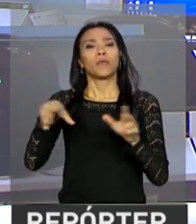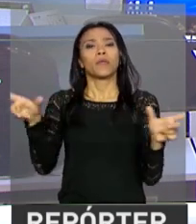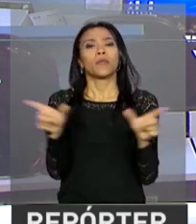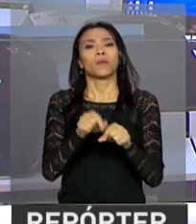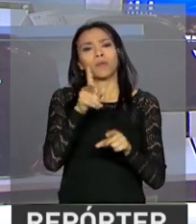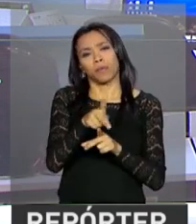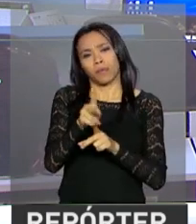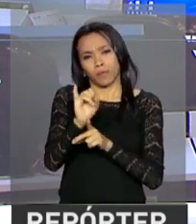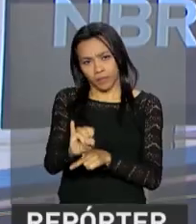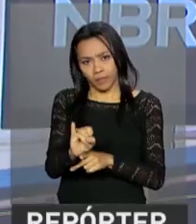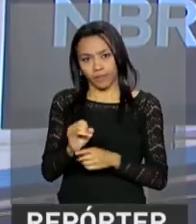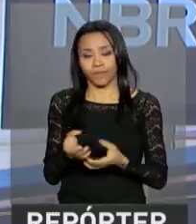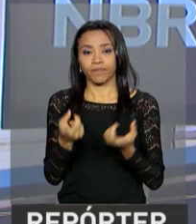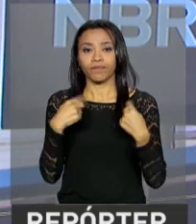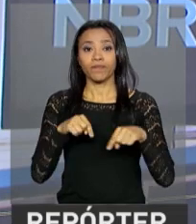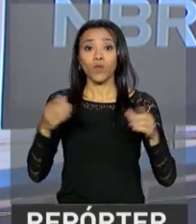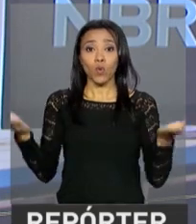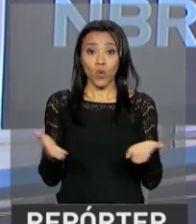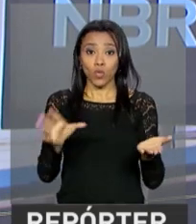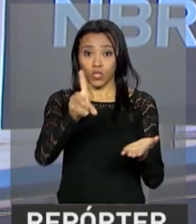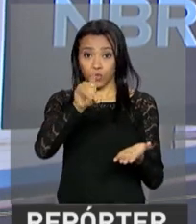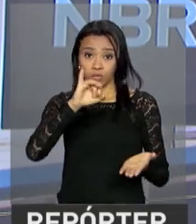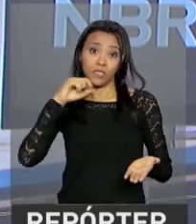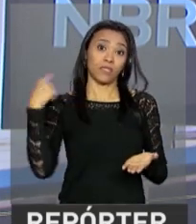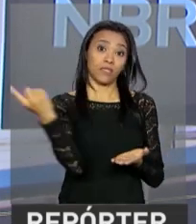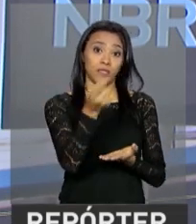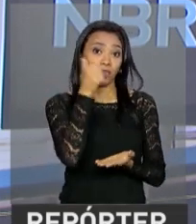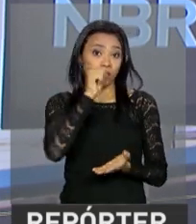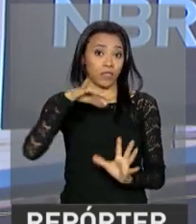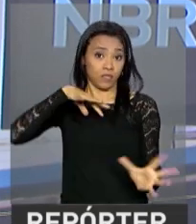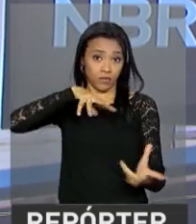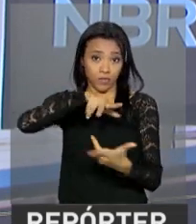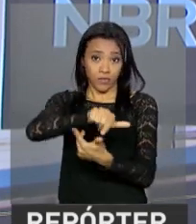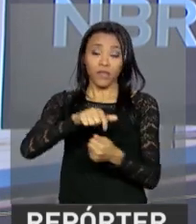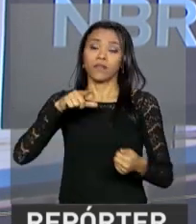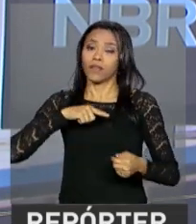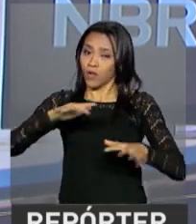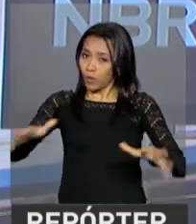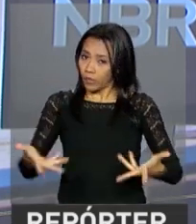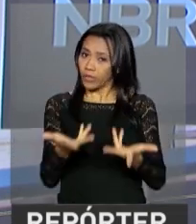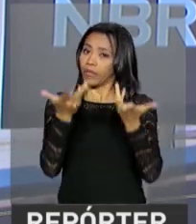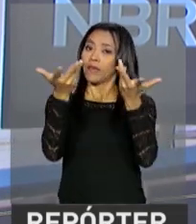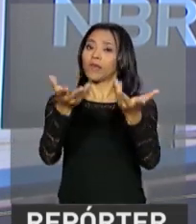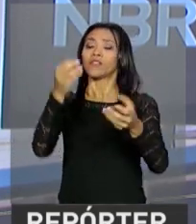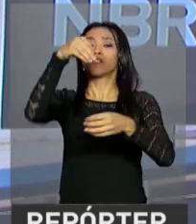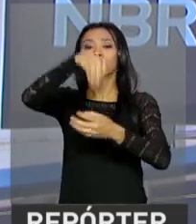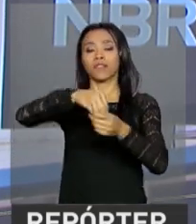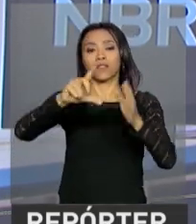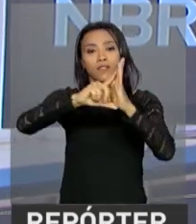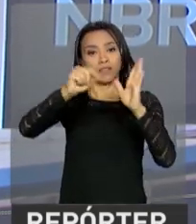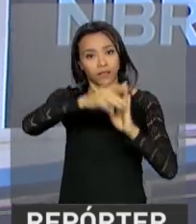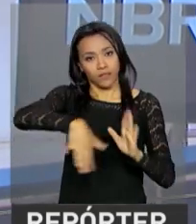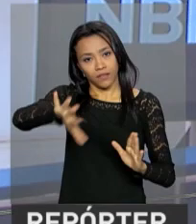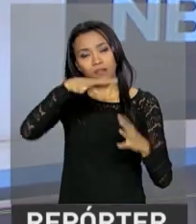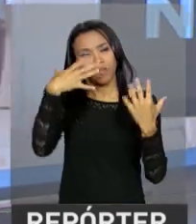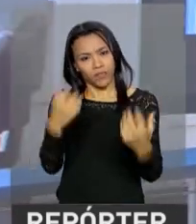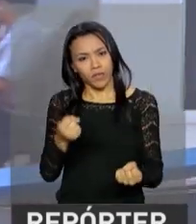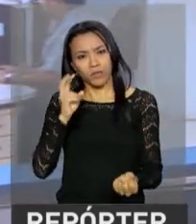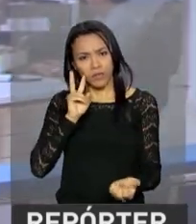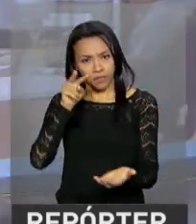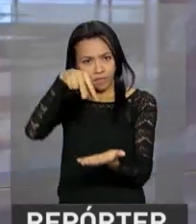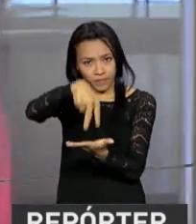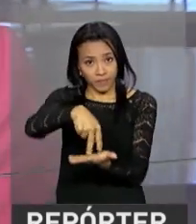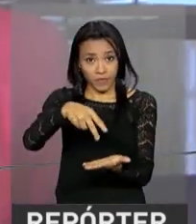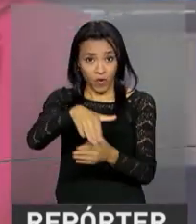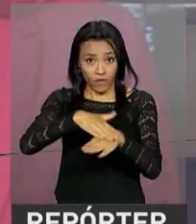de Investimentos. E hoje é Dia Internacional da Mulher e tem homenagem no Palácio do Planalto. Vamos então